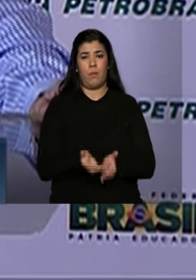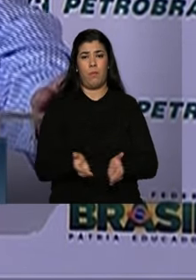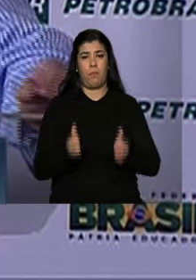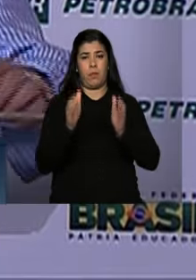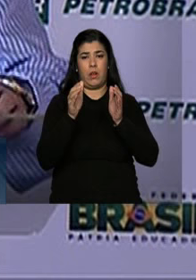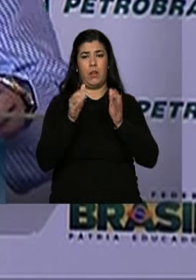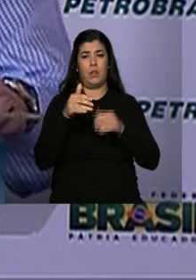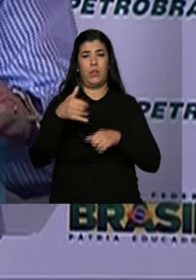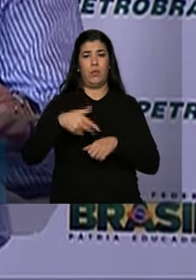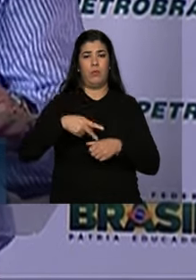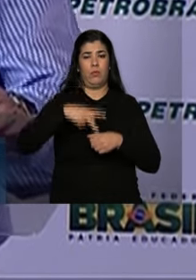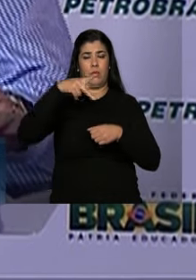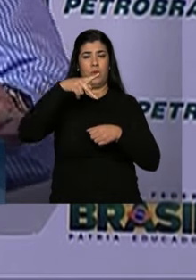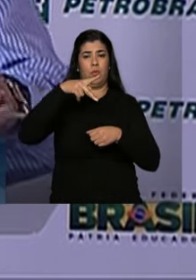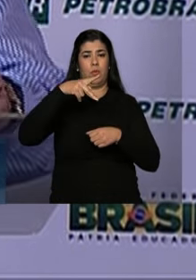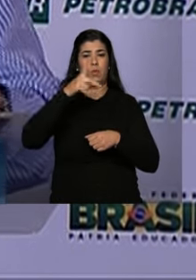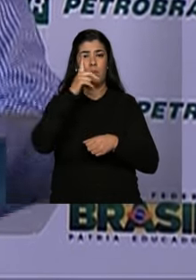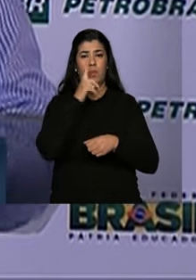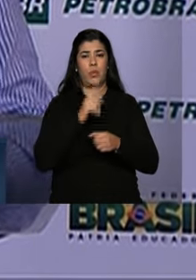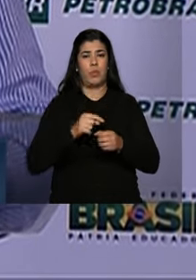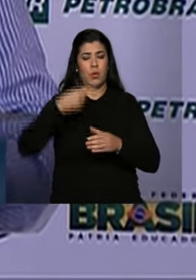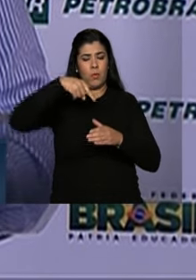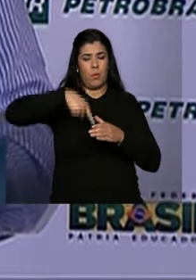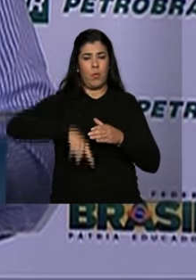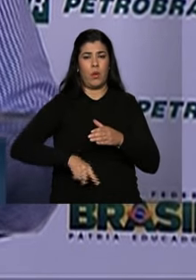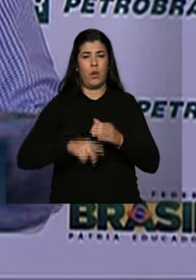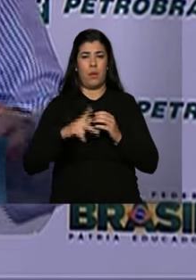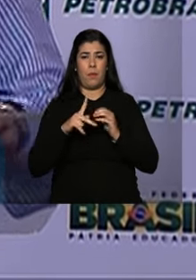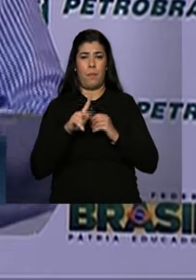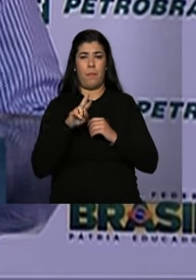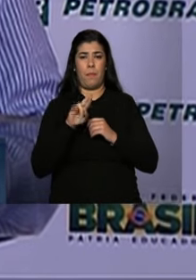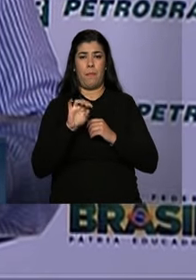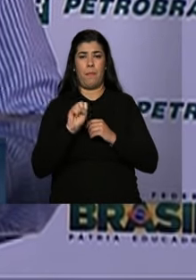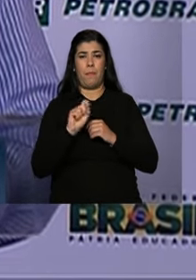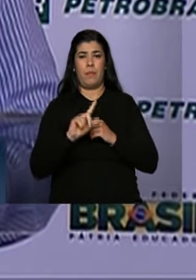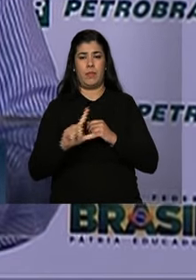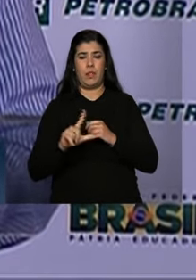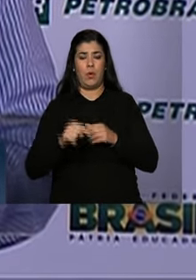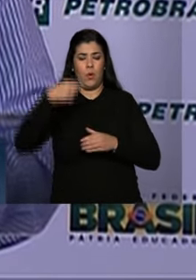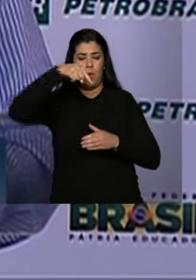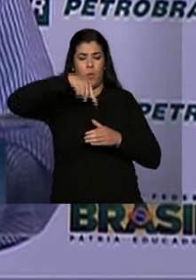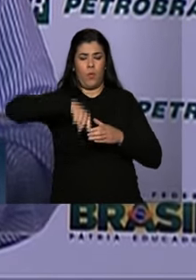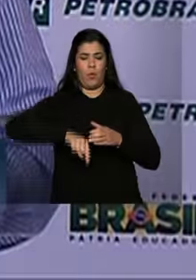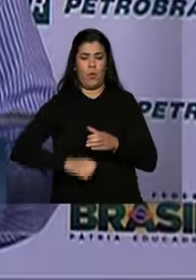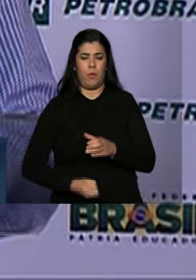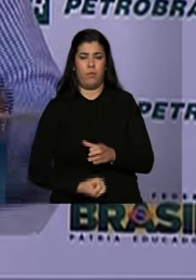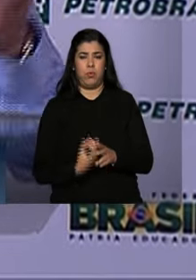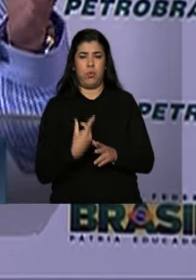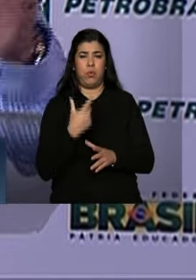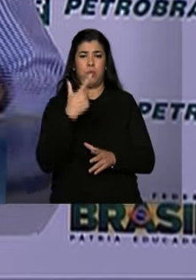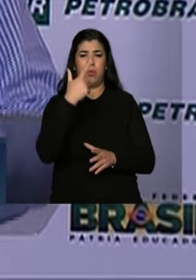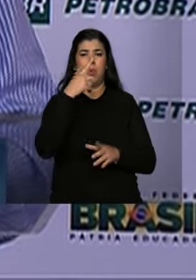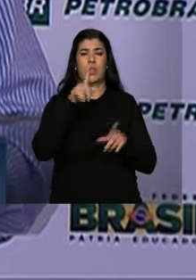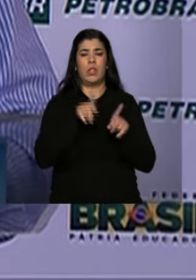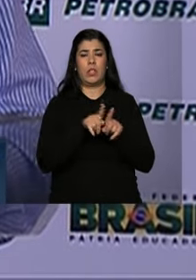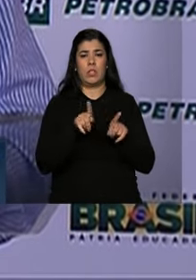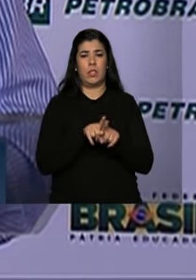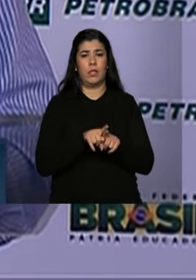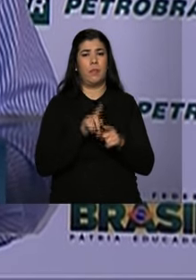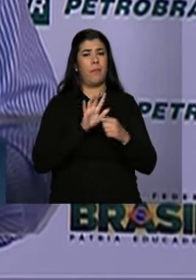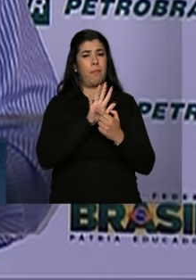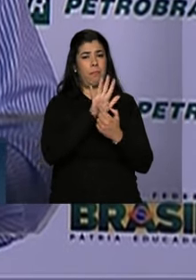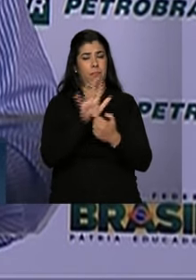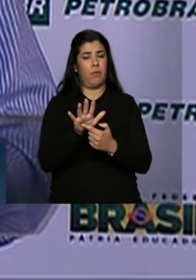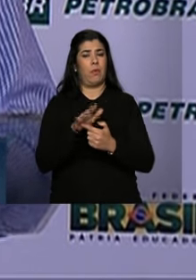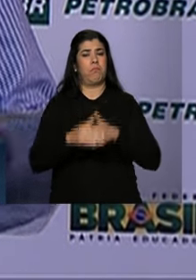pré-sal. São números incríveis que atestam a excelência da equipe da Petrobras, de todos os seus fornecedores